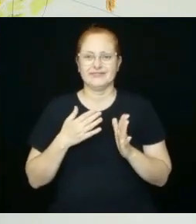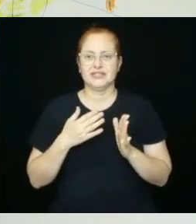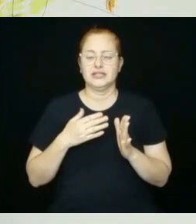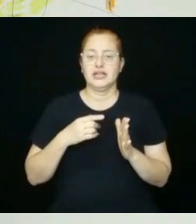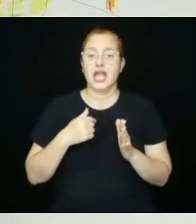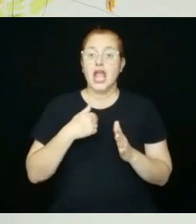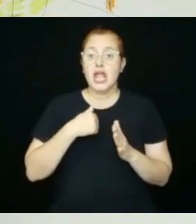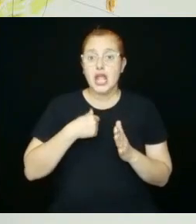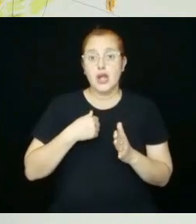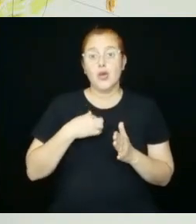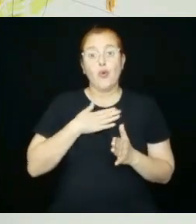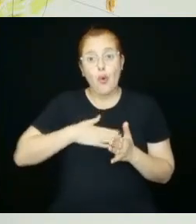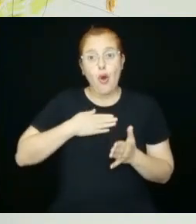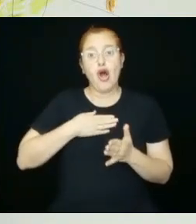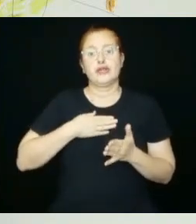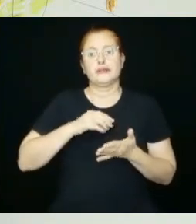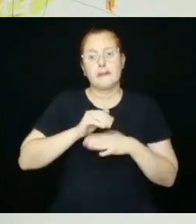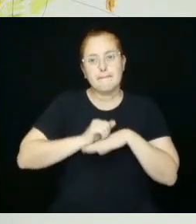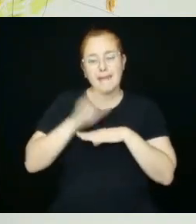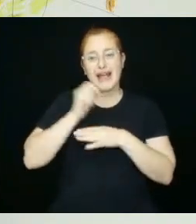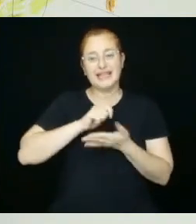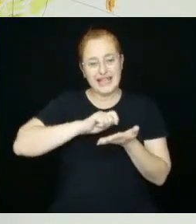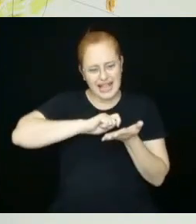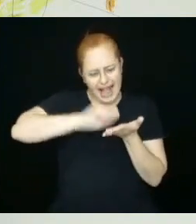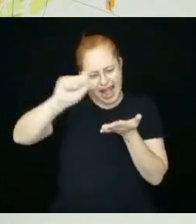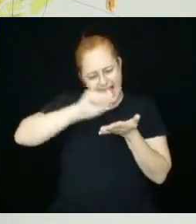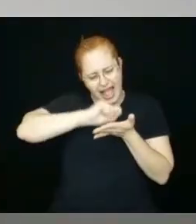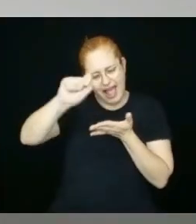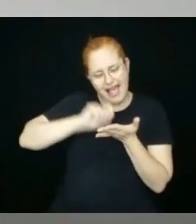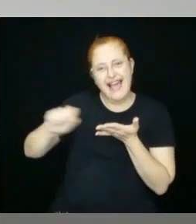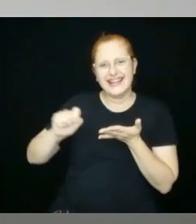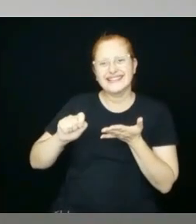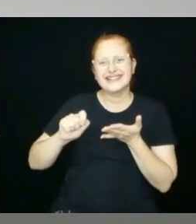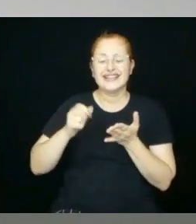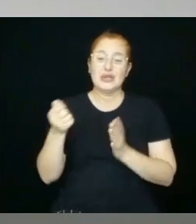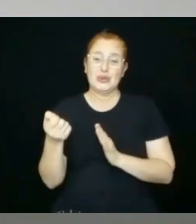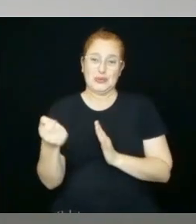eu acho que eu sou mais um ser riscante do que um ser pincelante.